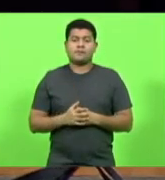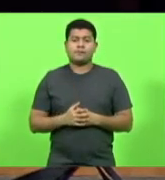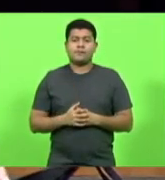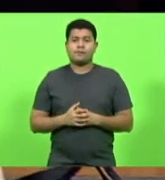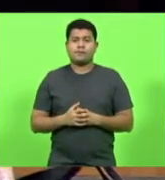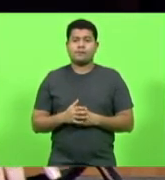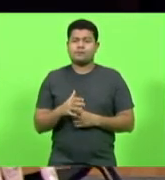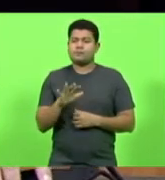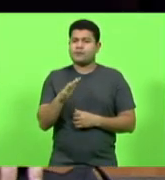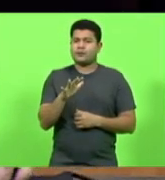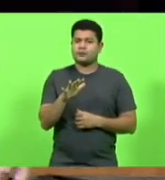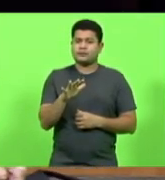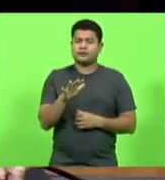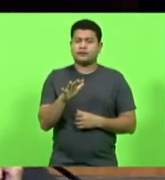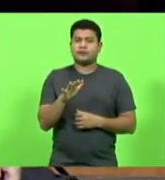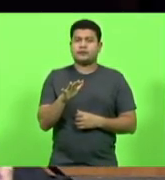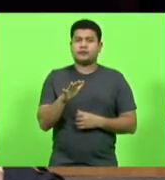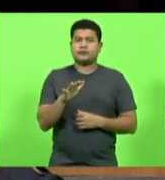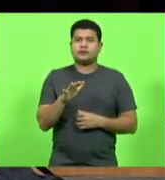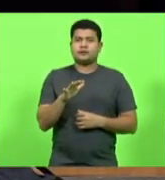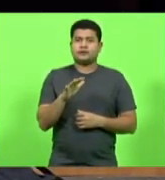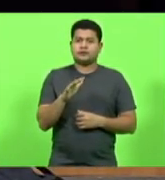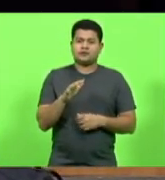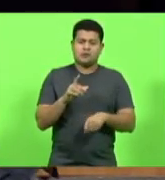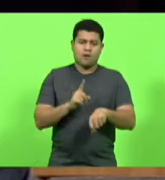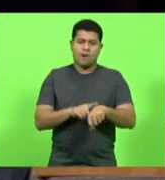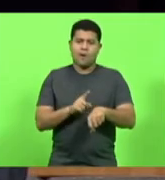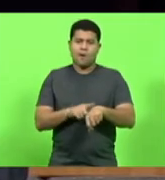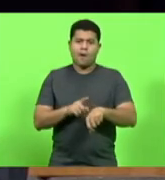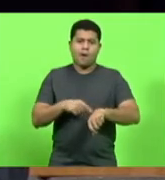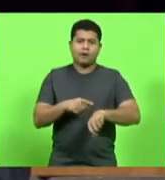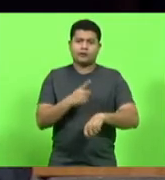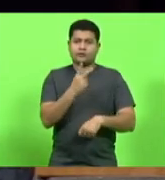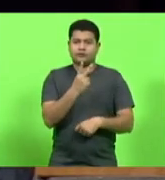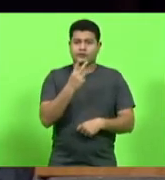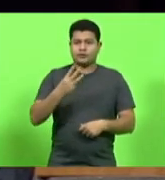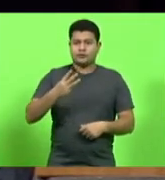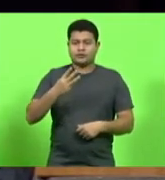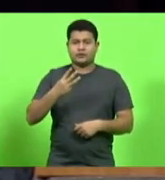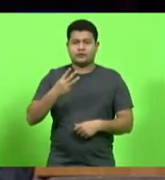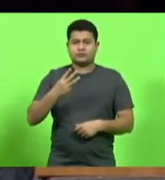cerca de 23 horas e 30 minutos,